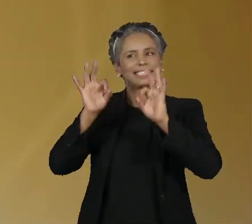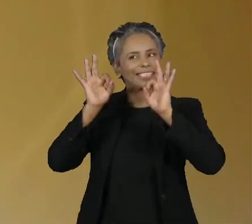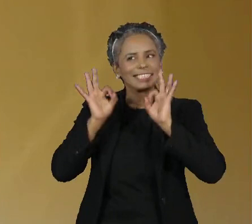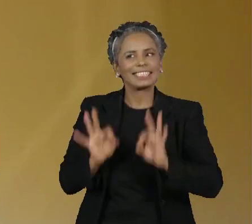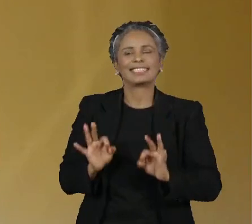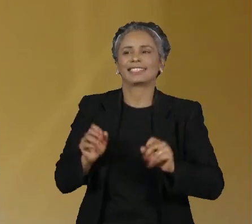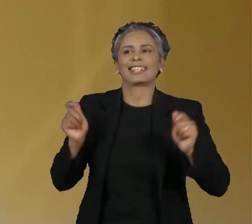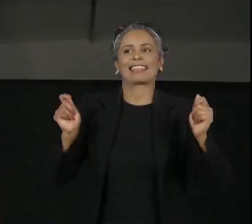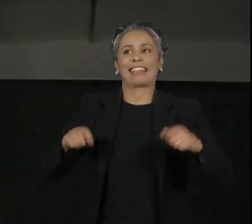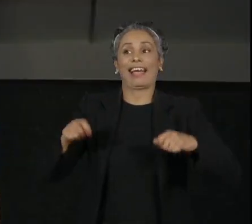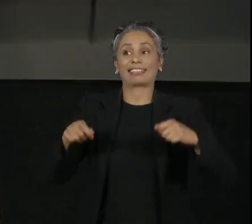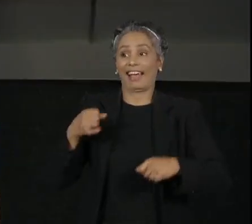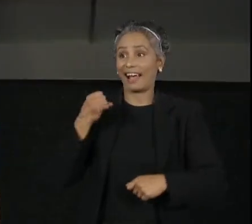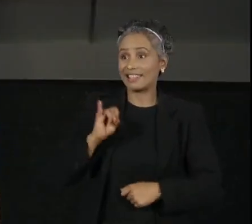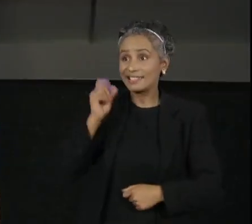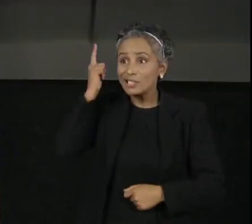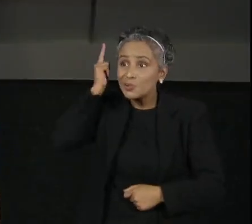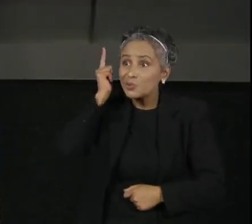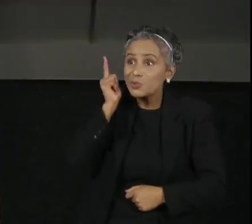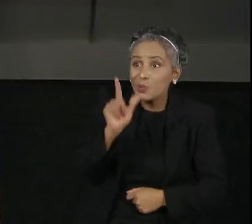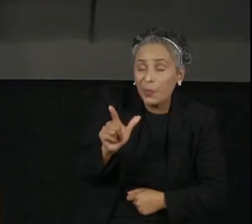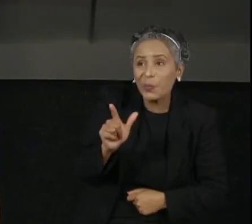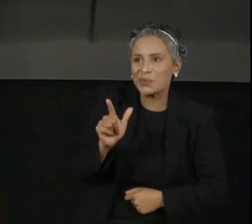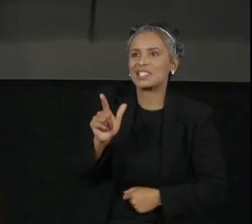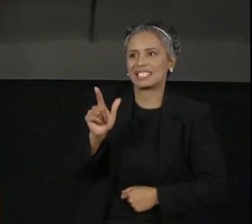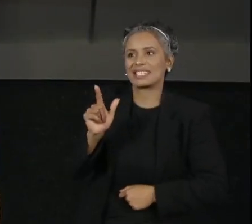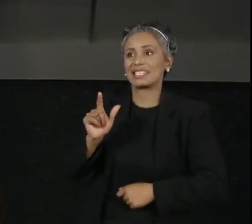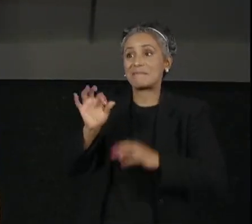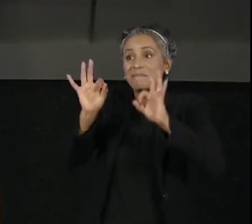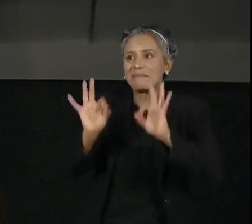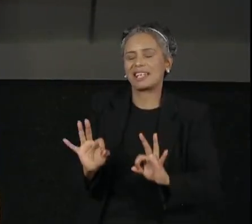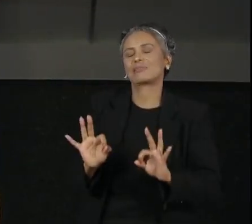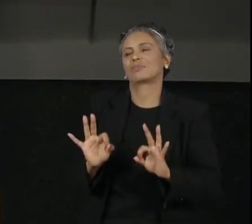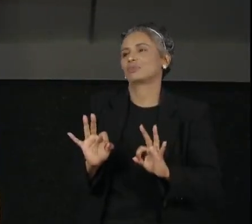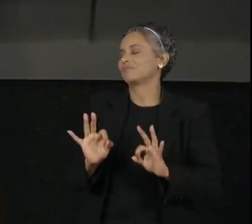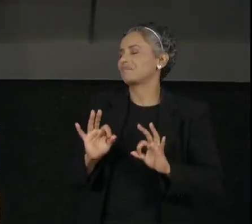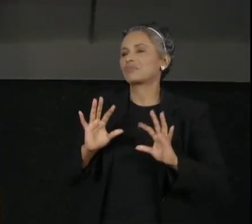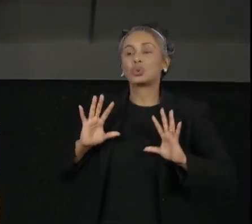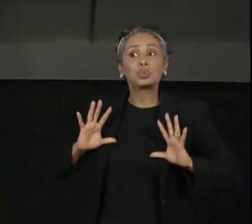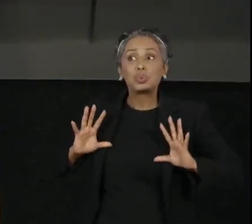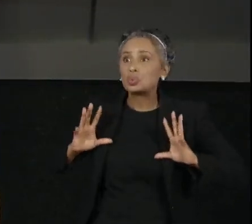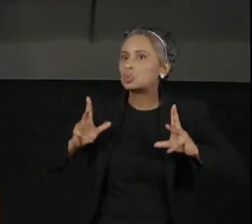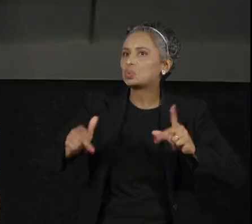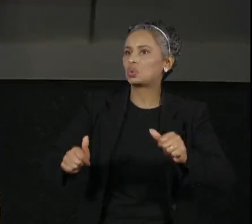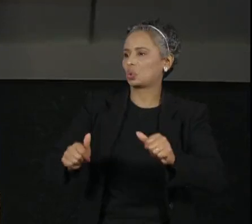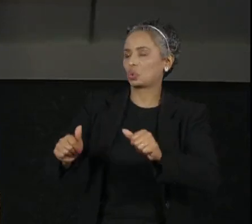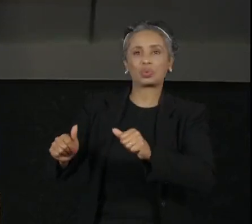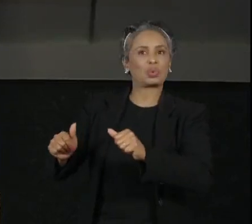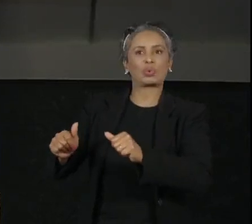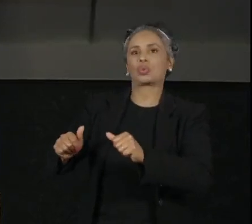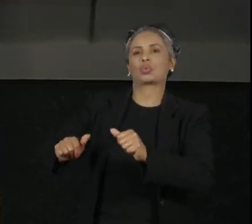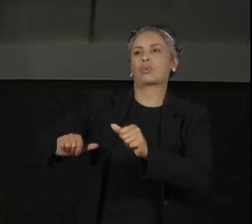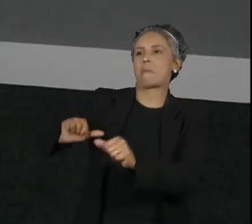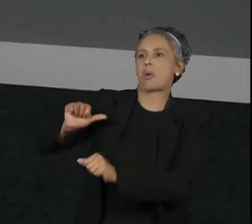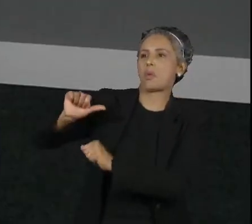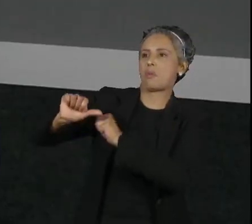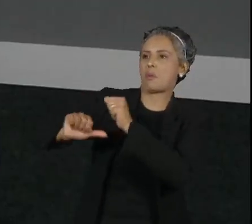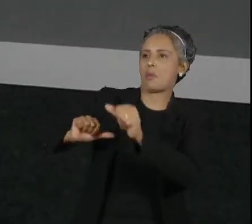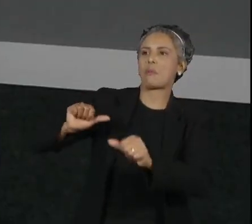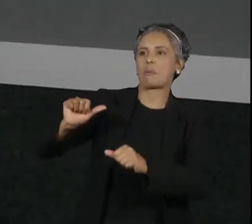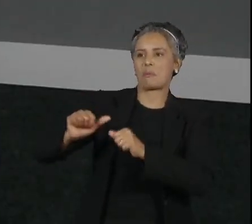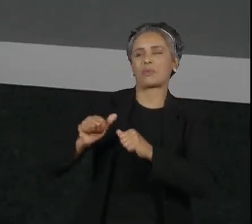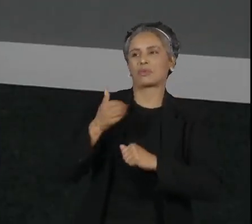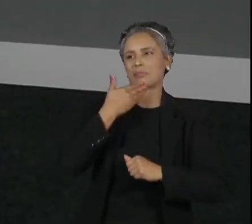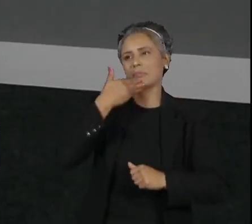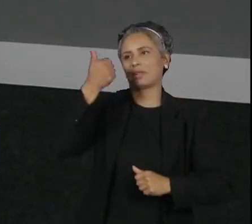isso se confirmar, muitas coisas, né, no entorno podem acontecer para que a gente se desenvolva cada vez mais.